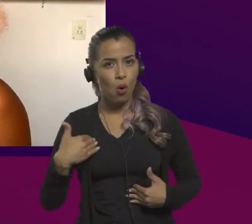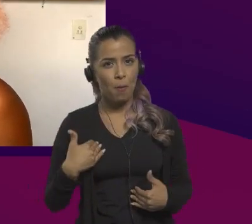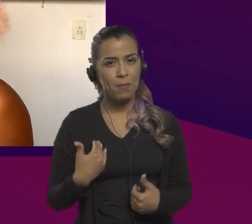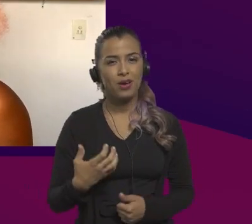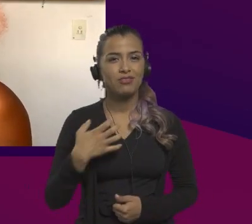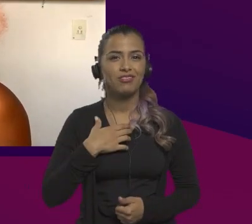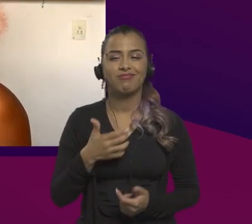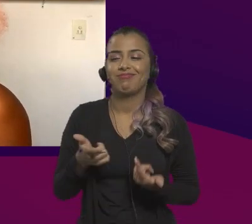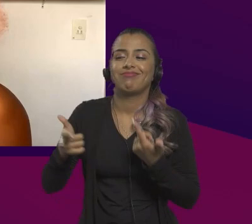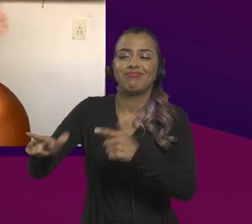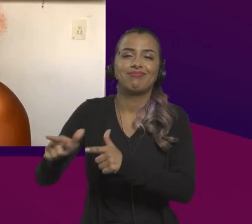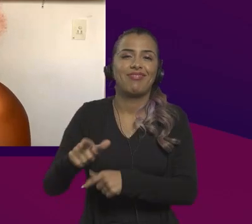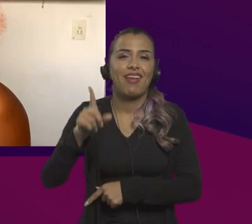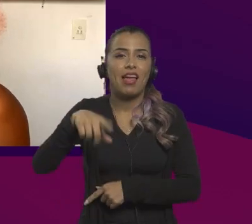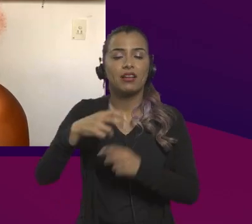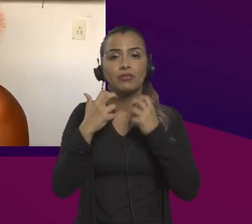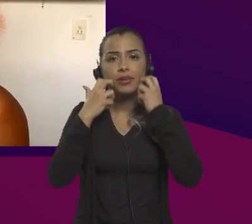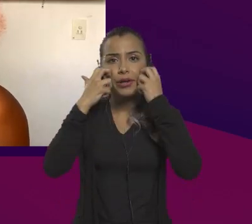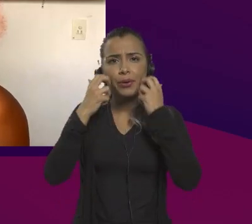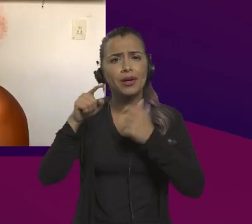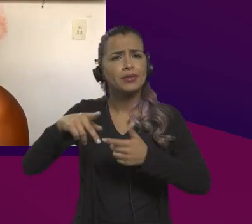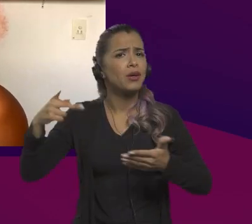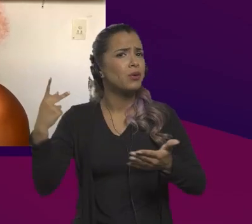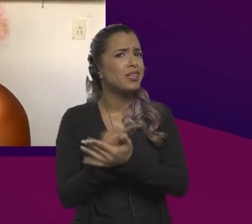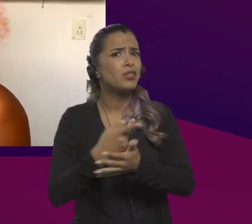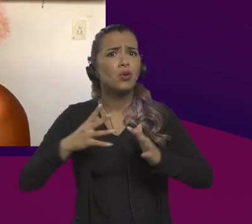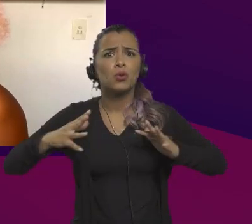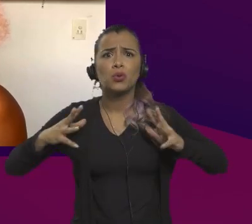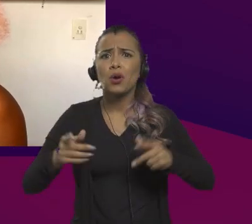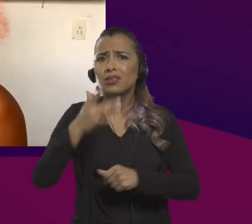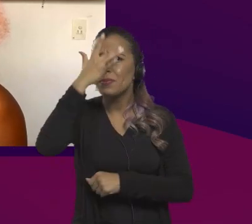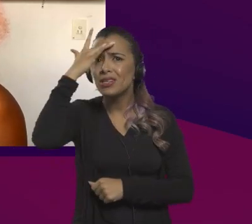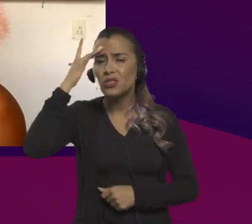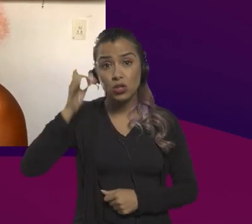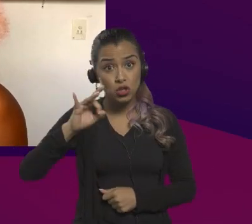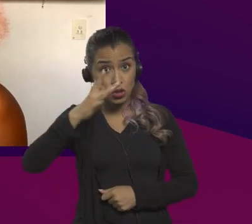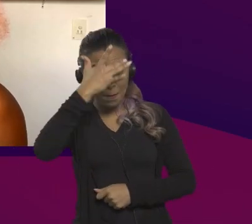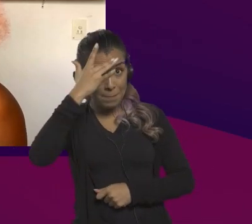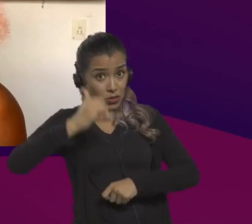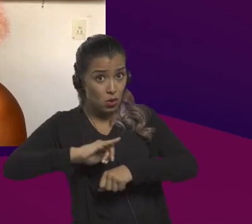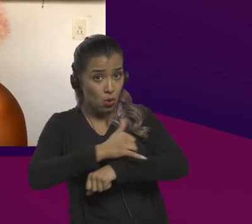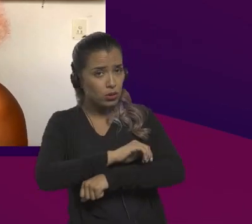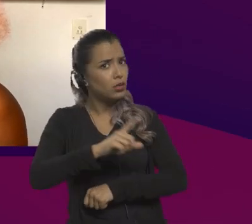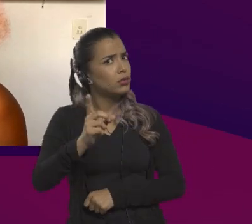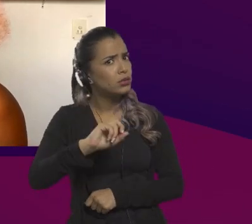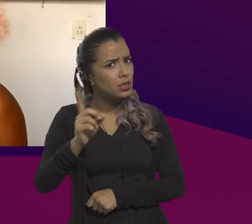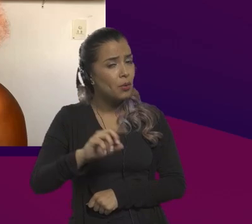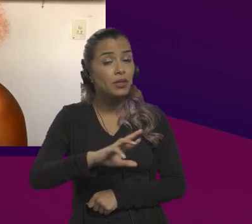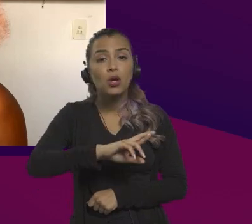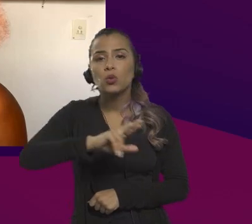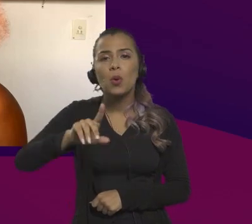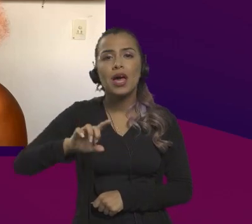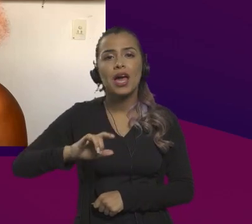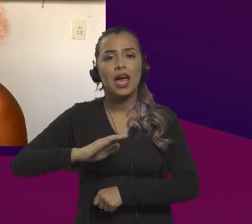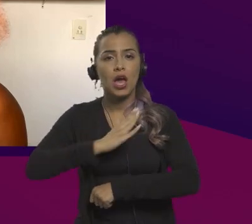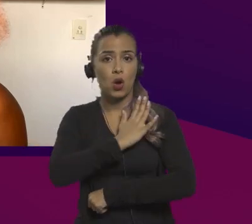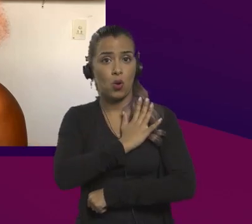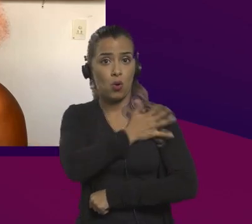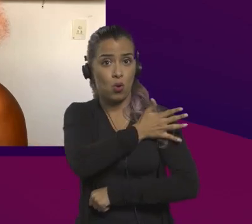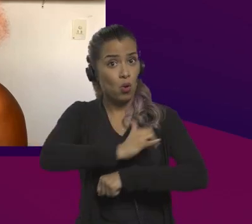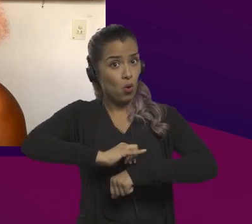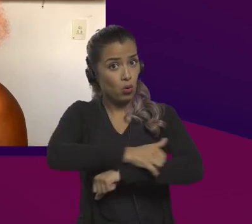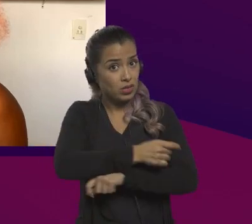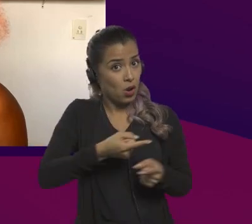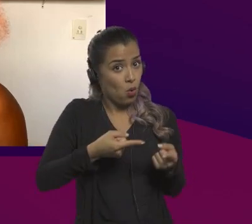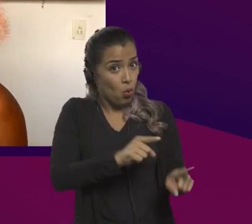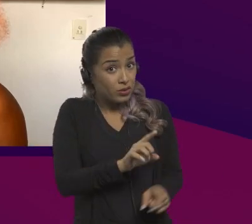chacota, uma vergonha alheia, isso acontece com todo mundo, não é só com pessoas gordas. Então, o movimento Corpo Livre não é um movimento anti-gordofobia. Ele também é anti-gordofobia,